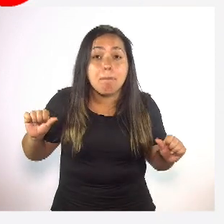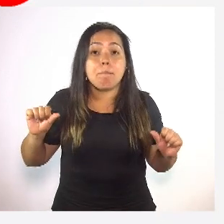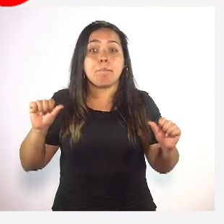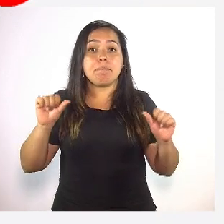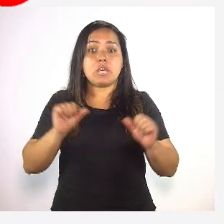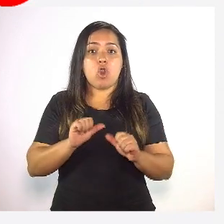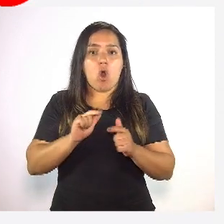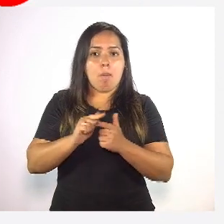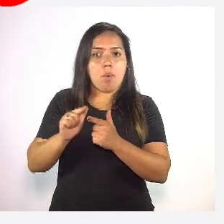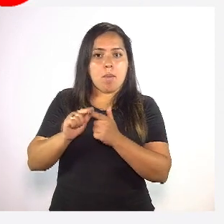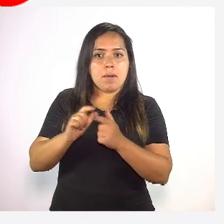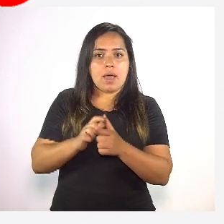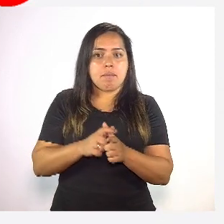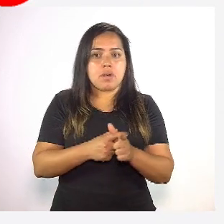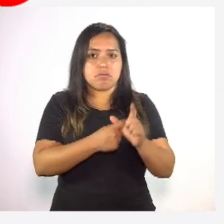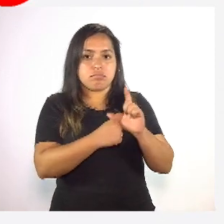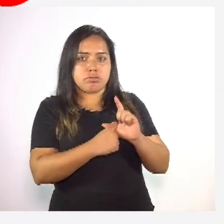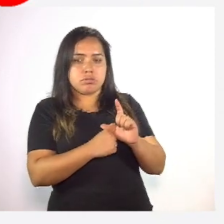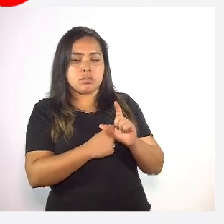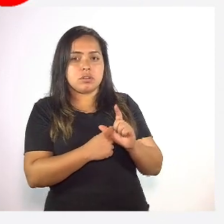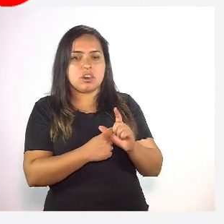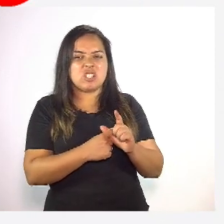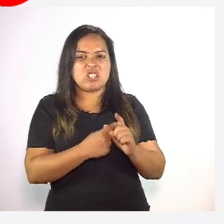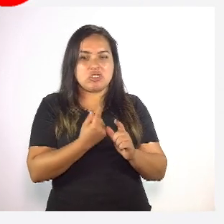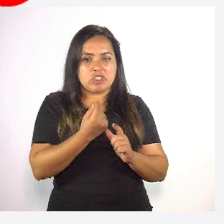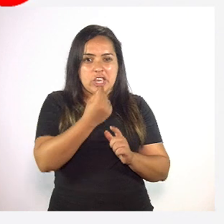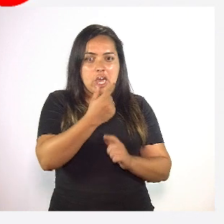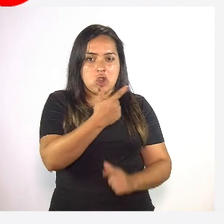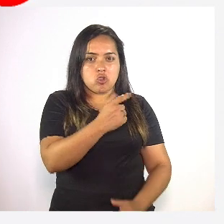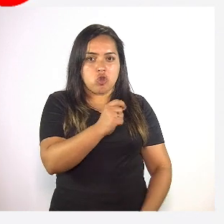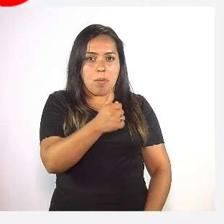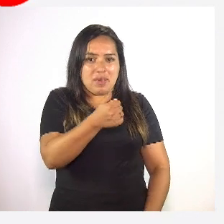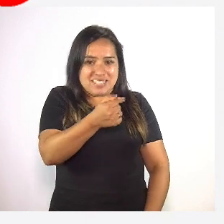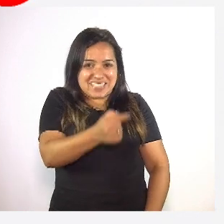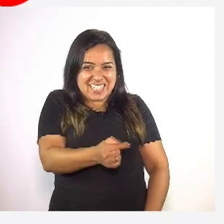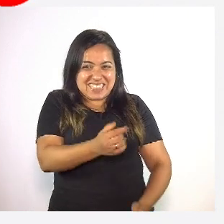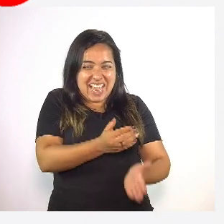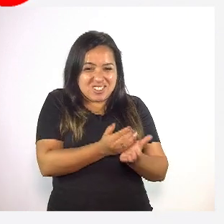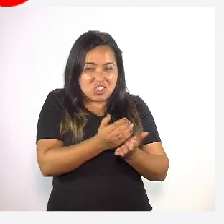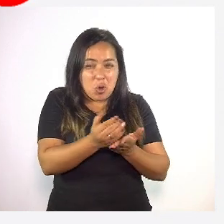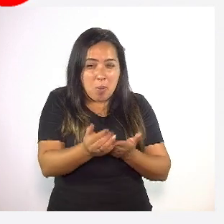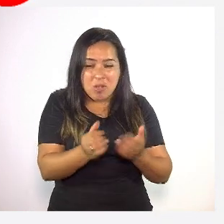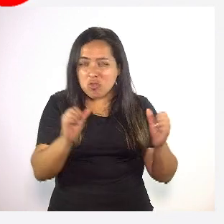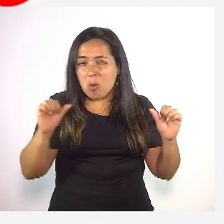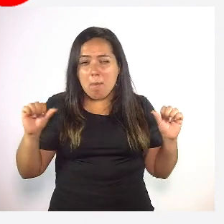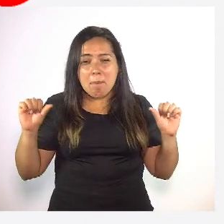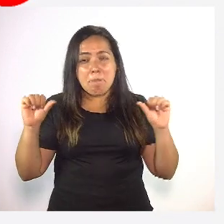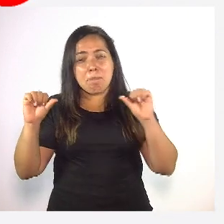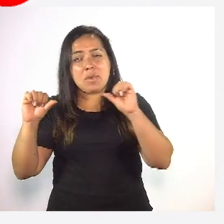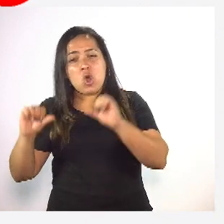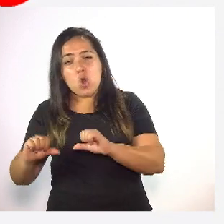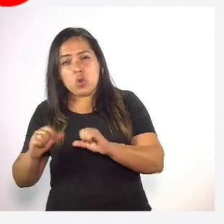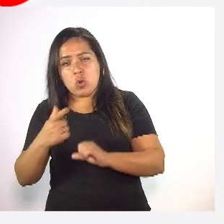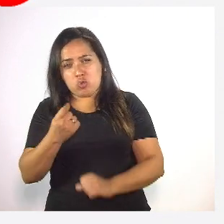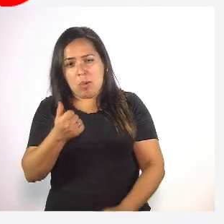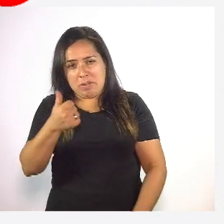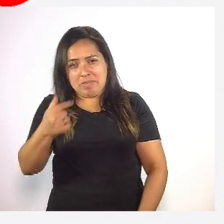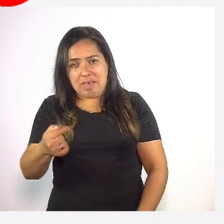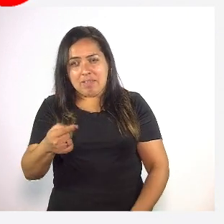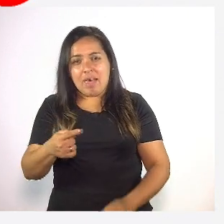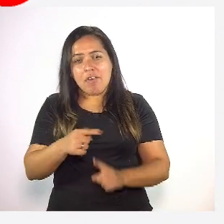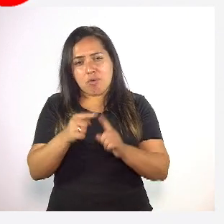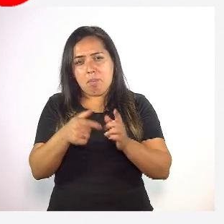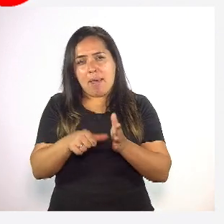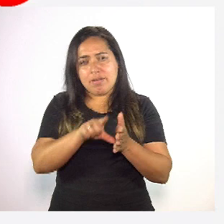2017, que começou no ano de 2016 e se aprofundou no ano de 2017, a gente começa a ter ações para a saída dessa